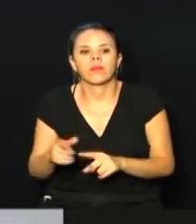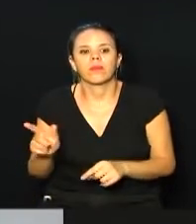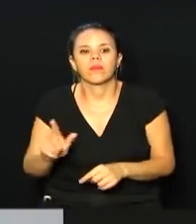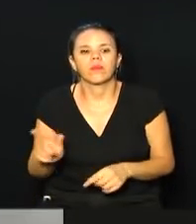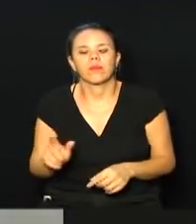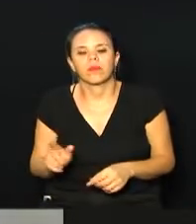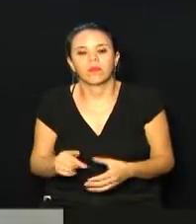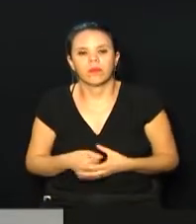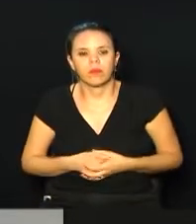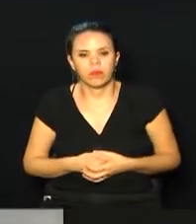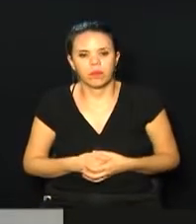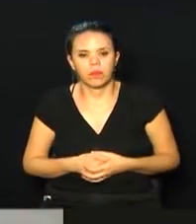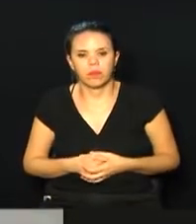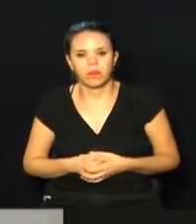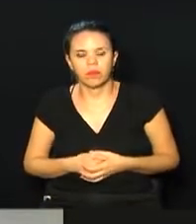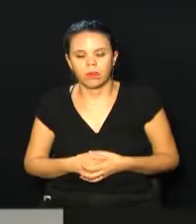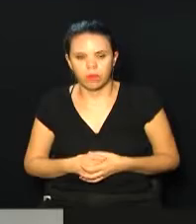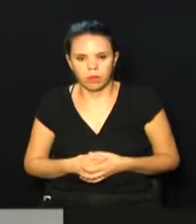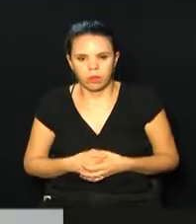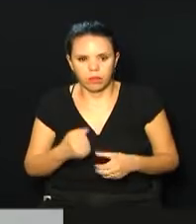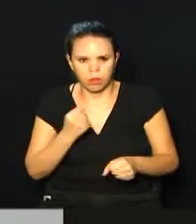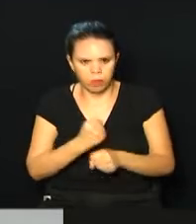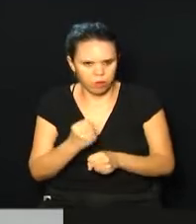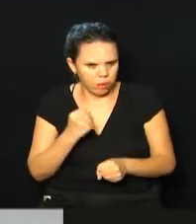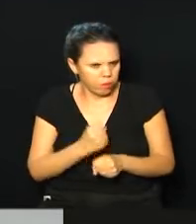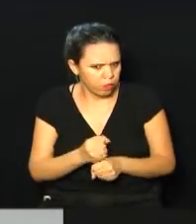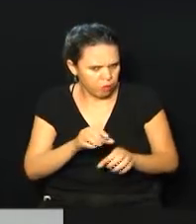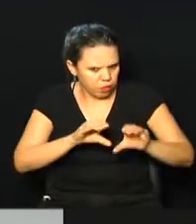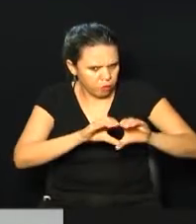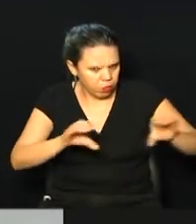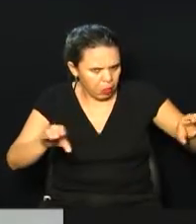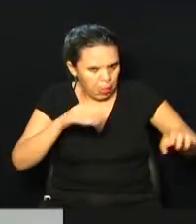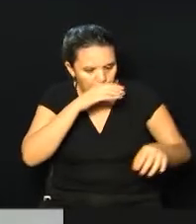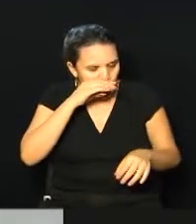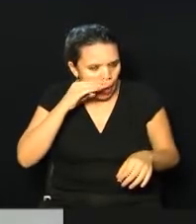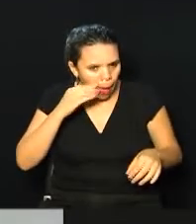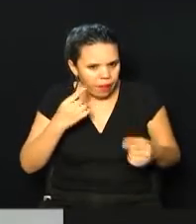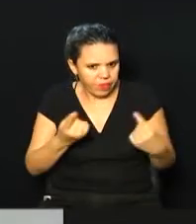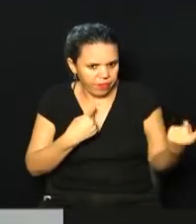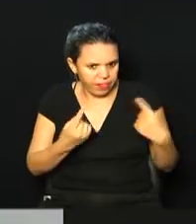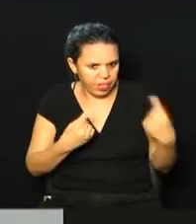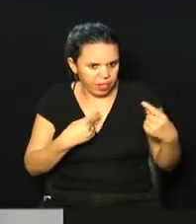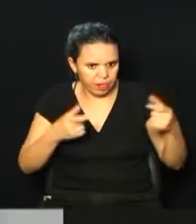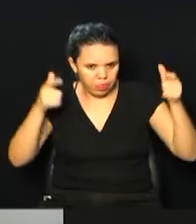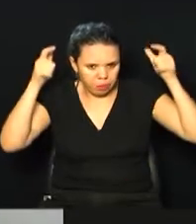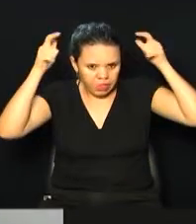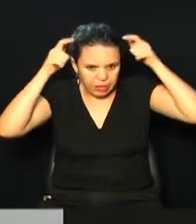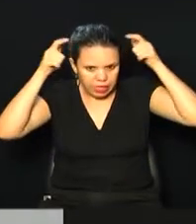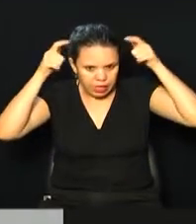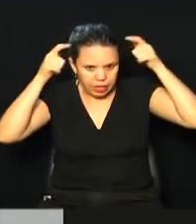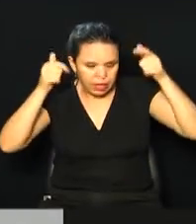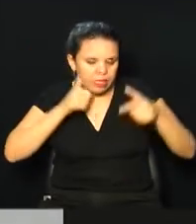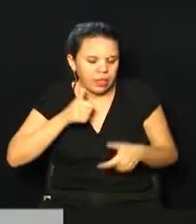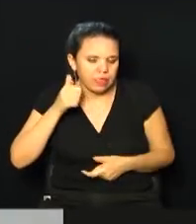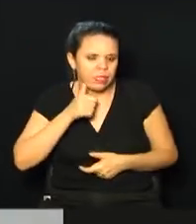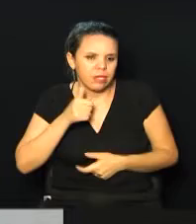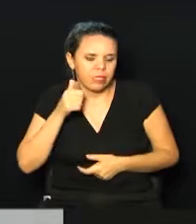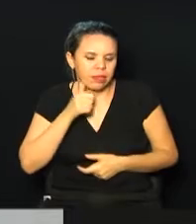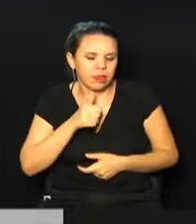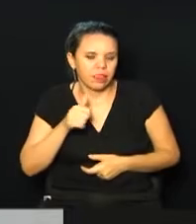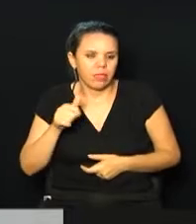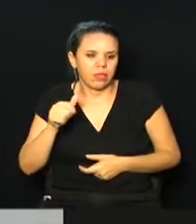de um redimensionamento do canal da Princesa do Oeste. Eu queria